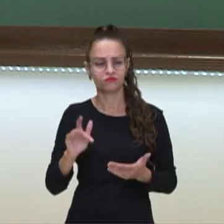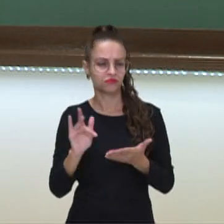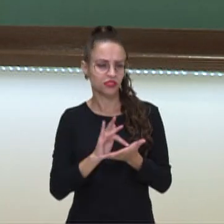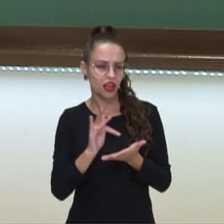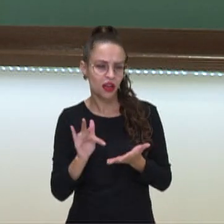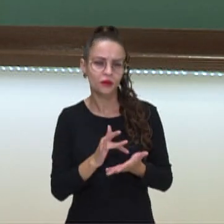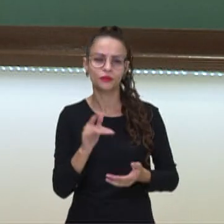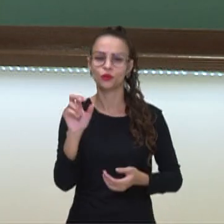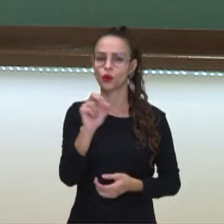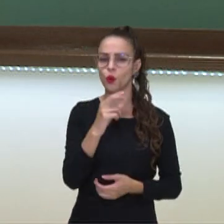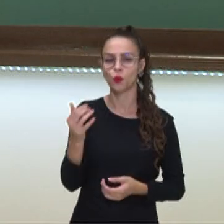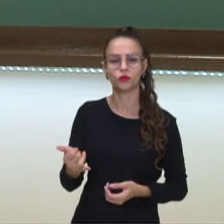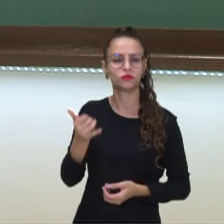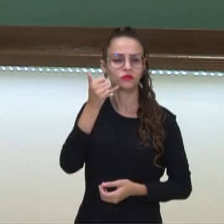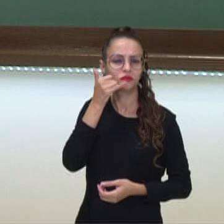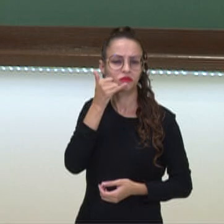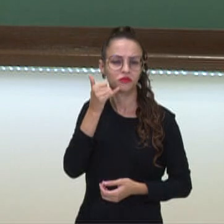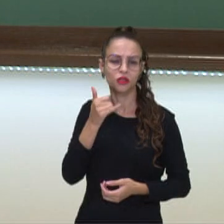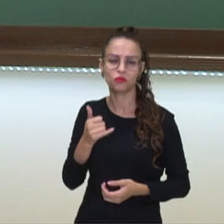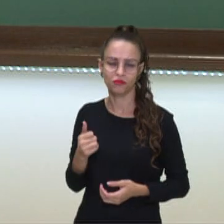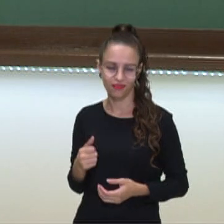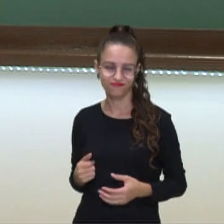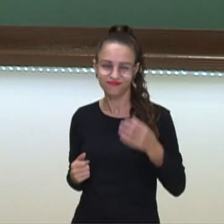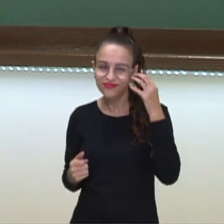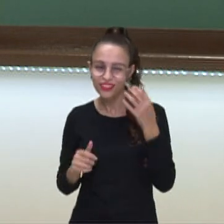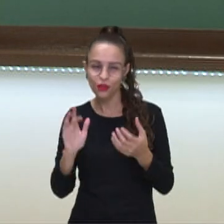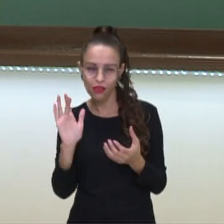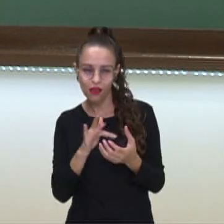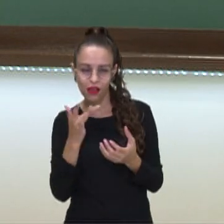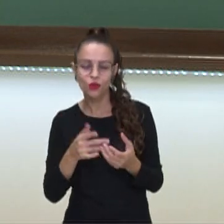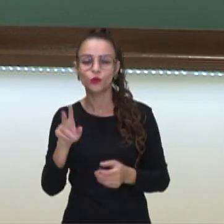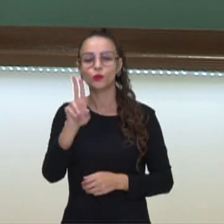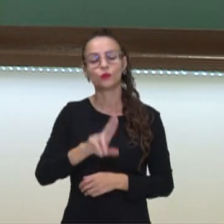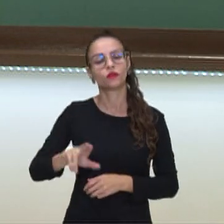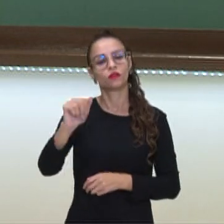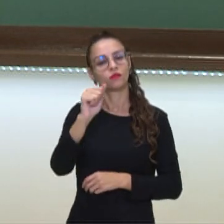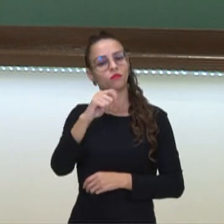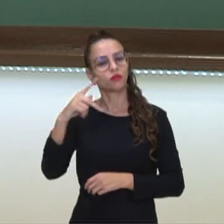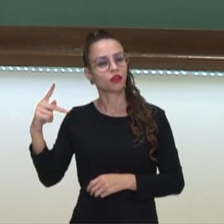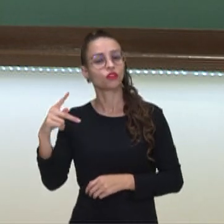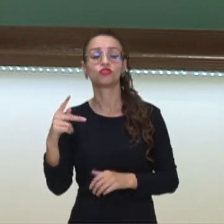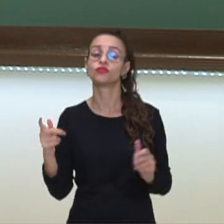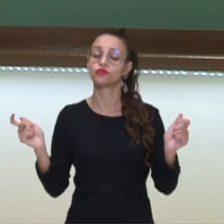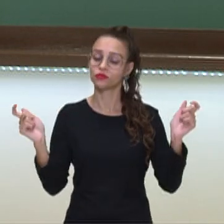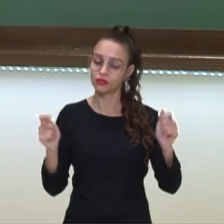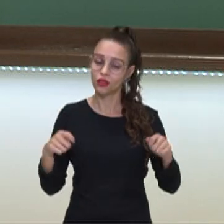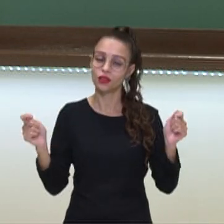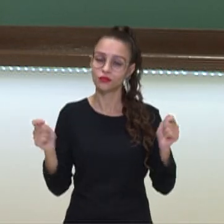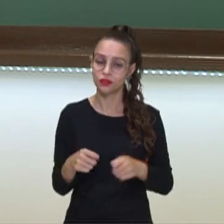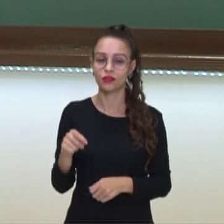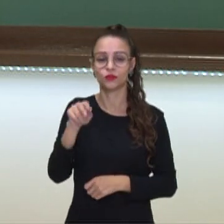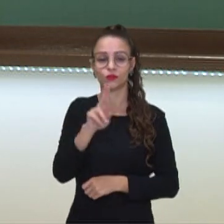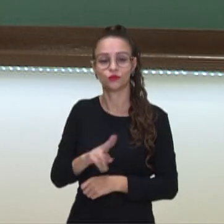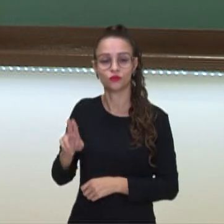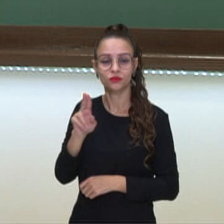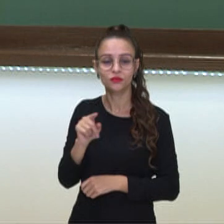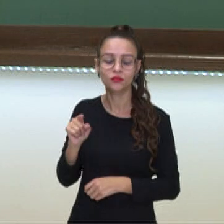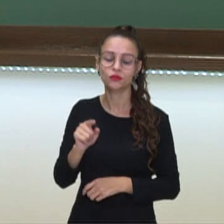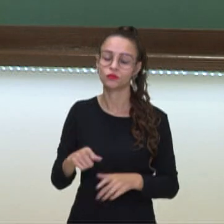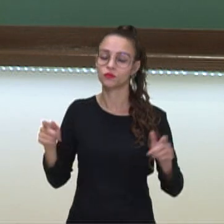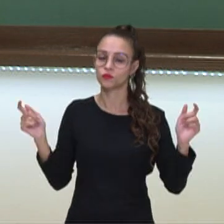tablet ou mesmo com um smartphone, com o uso desses aplicativos desenvolvidos para o treinamento desportivo, já